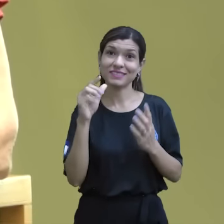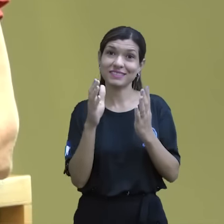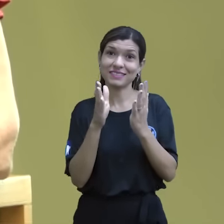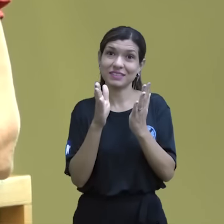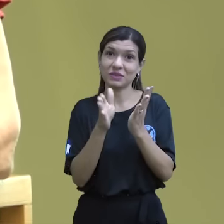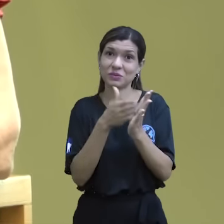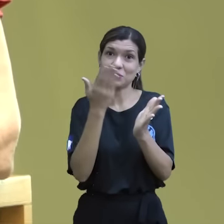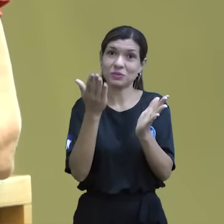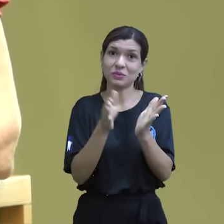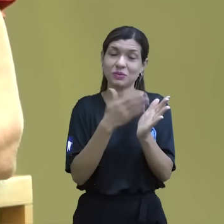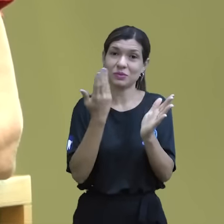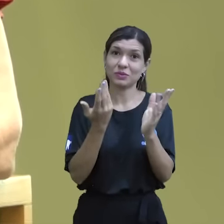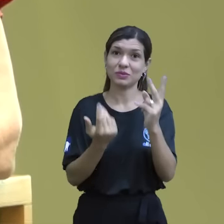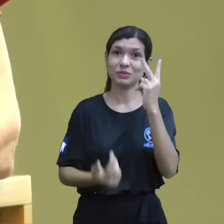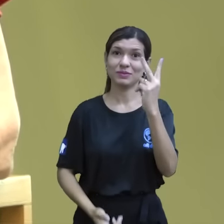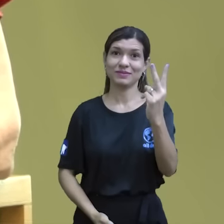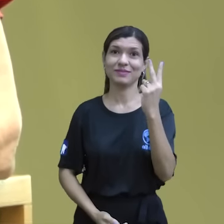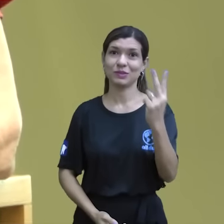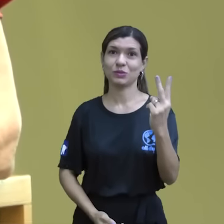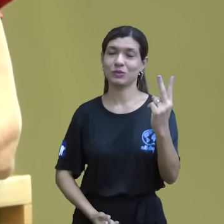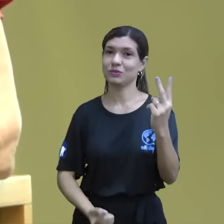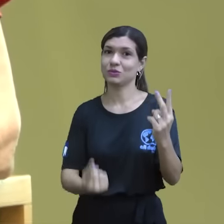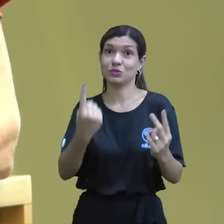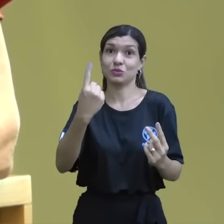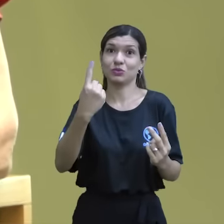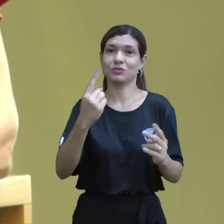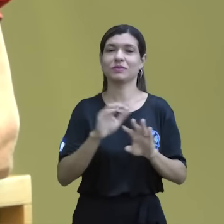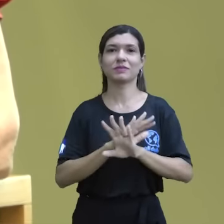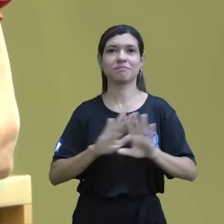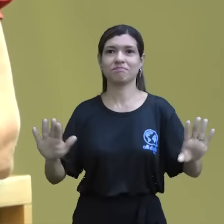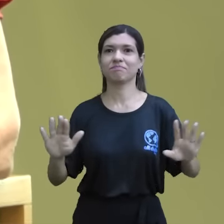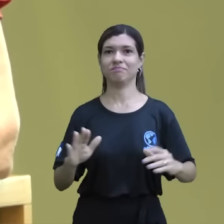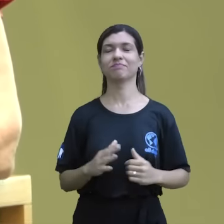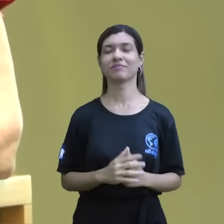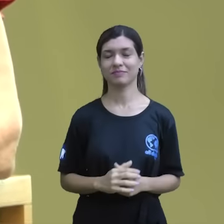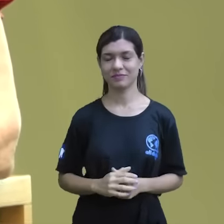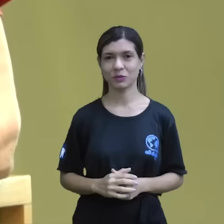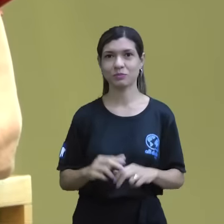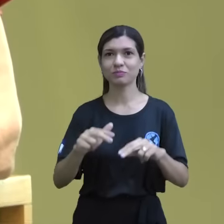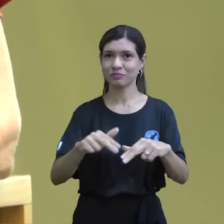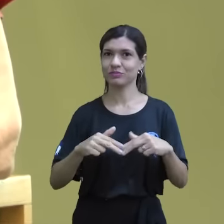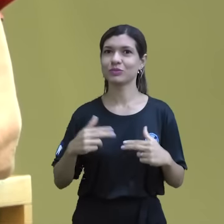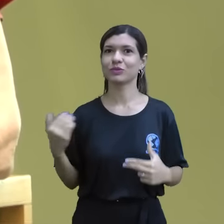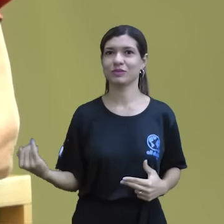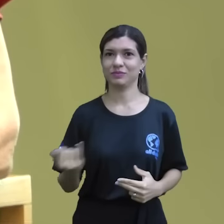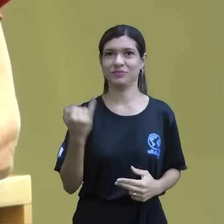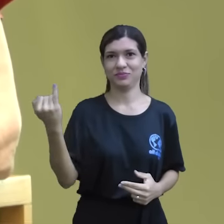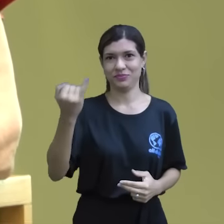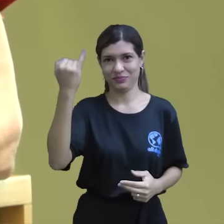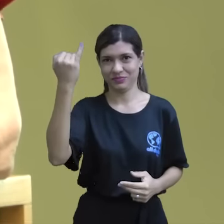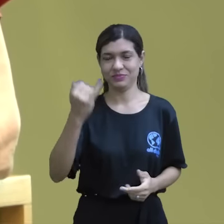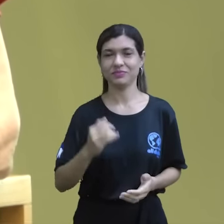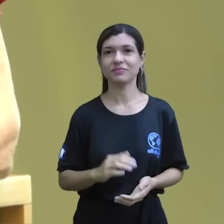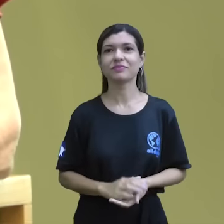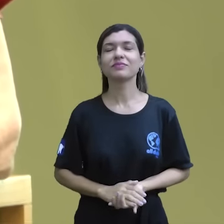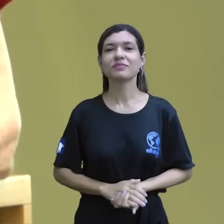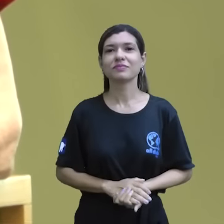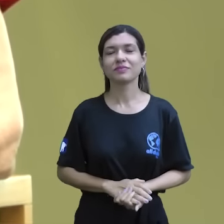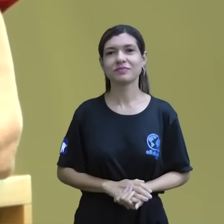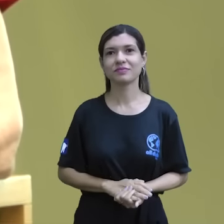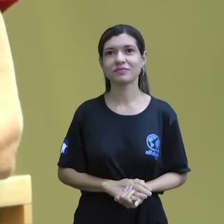não, que têm mais de um conto. Então, esse é um livro muito, é um conto muito interessante. O